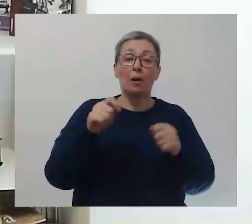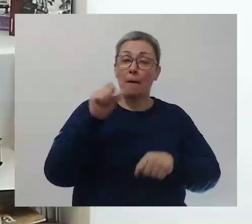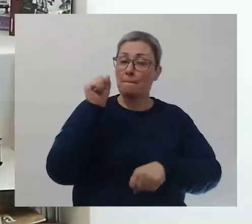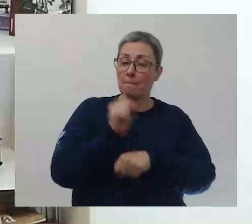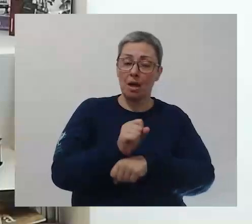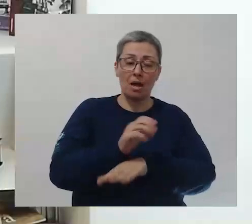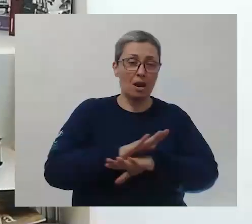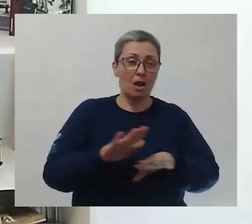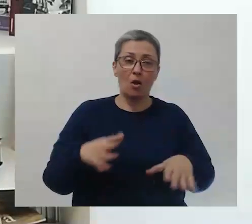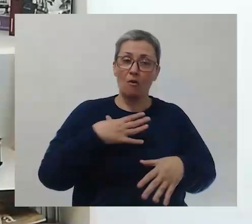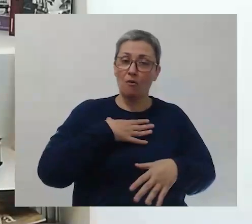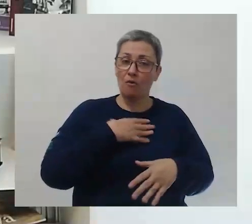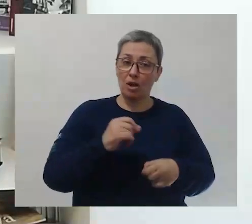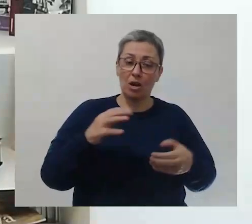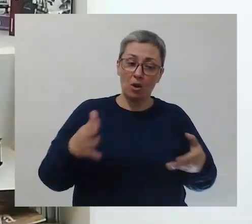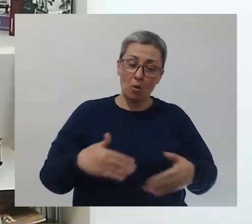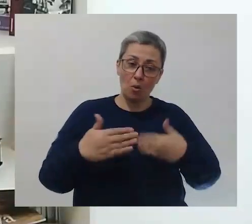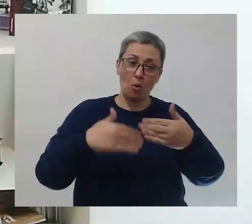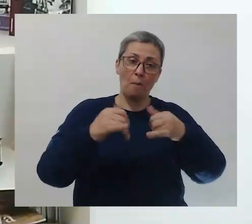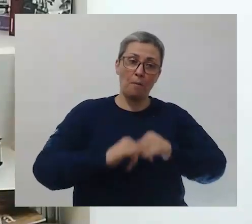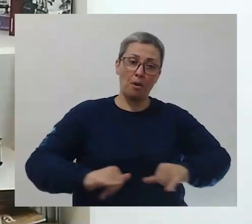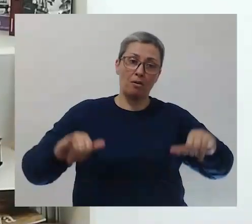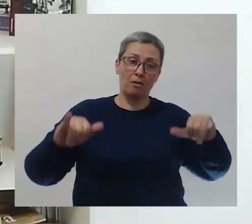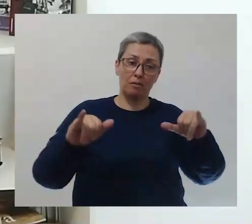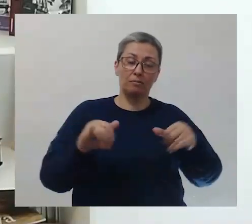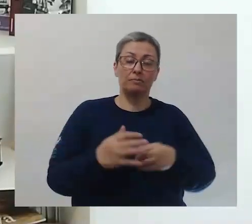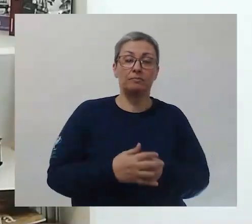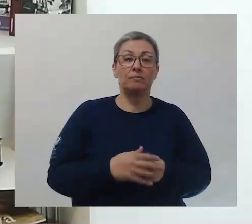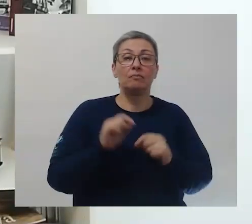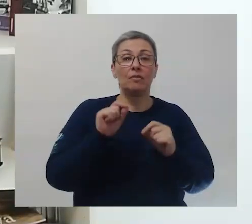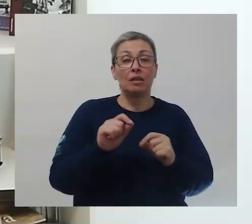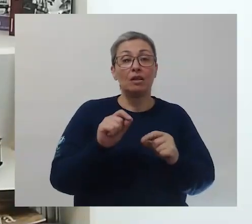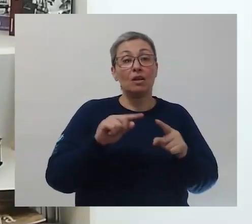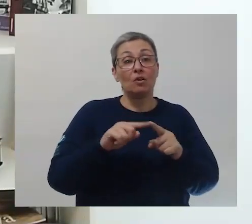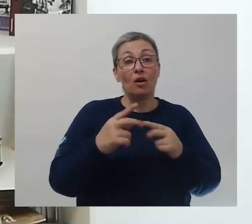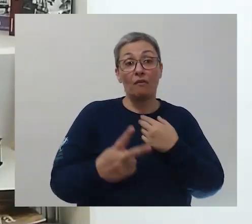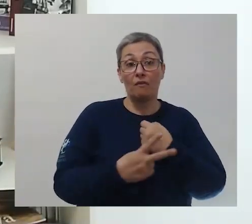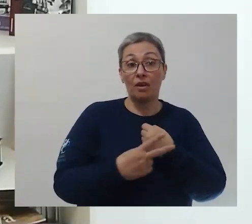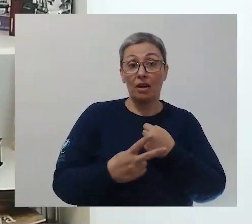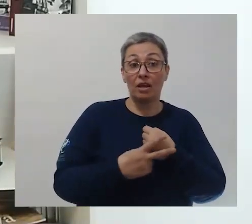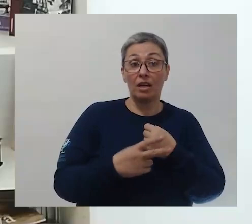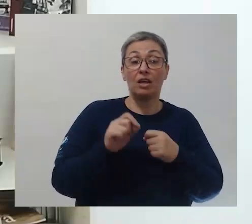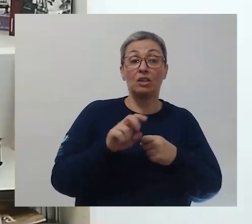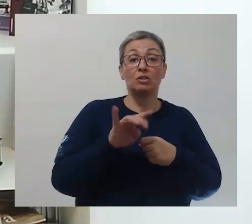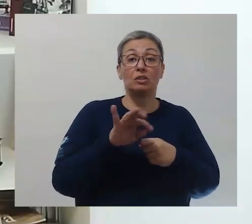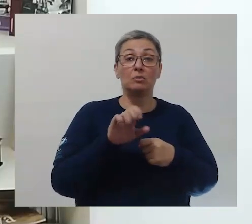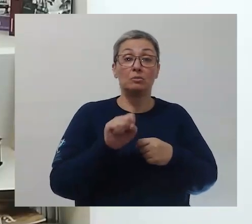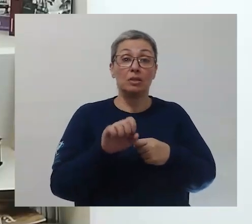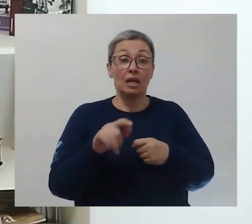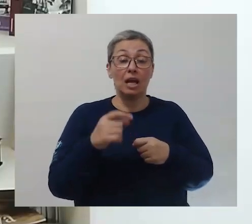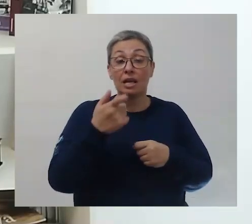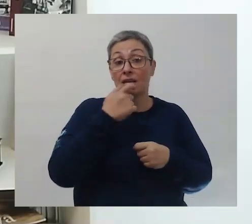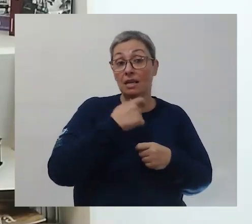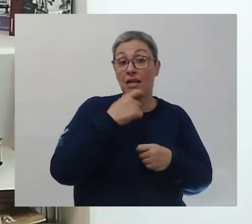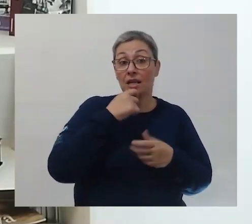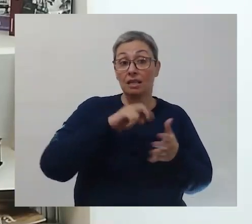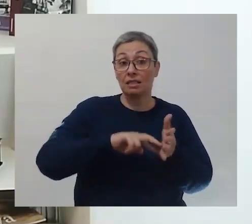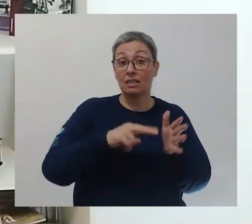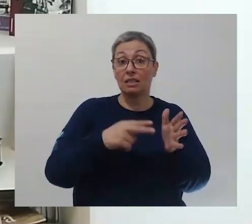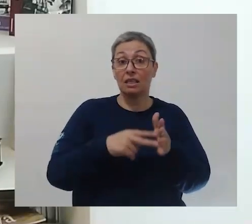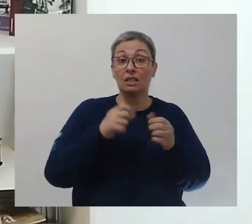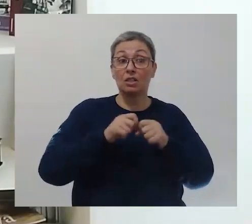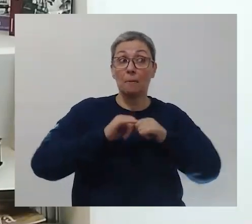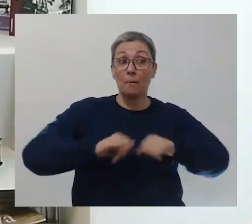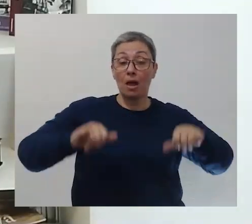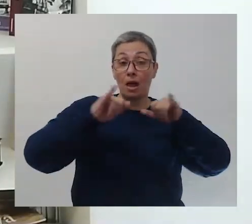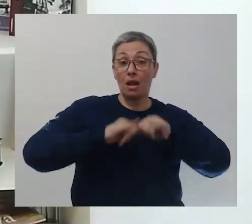de usar nossos filhos para propagá-la. O verbo to spread, em inglês, significa